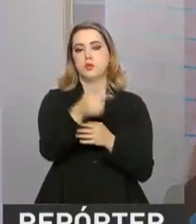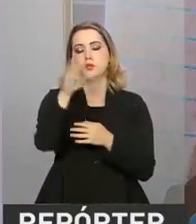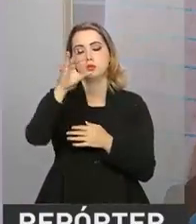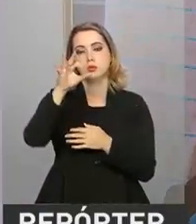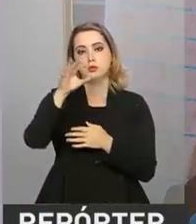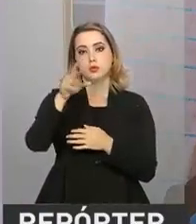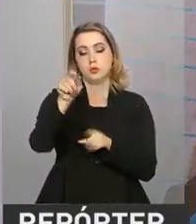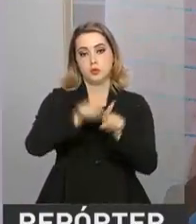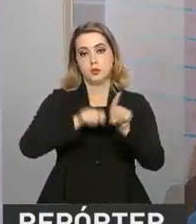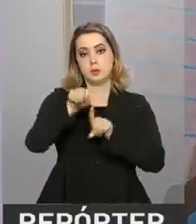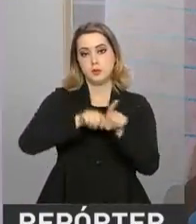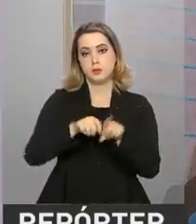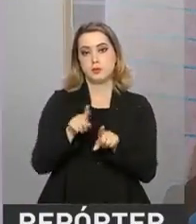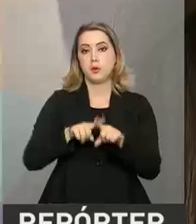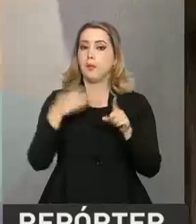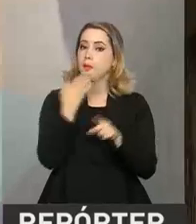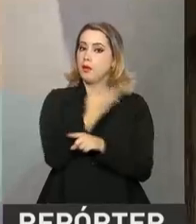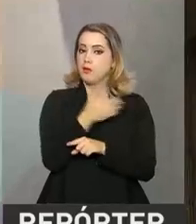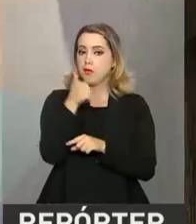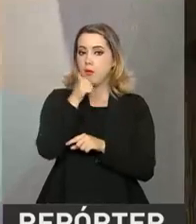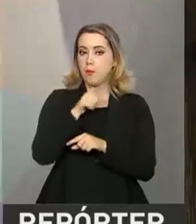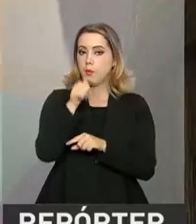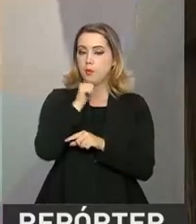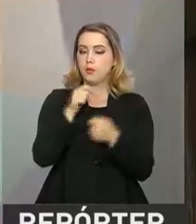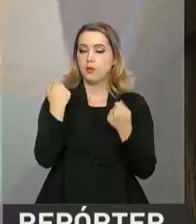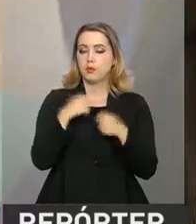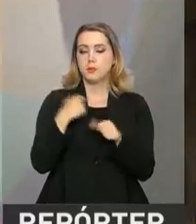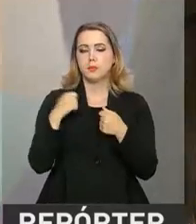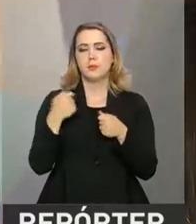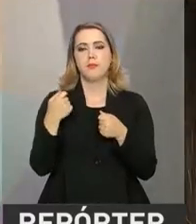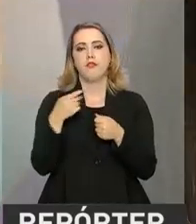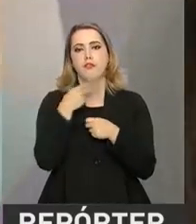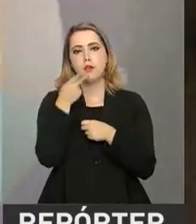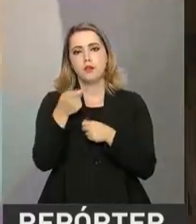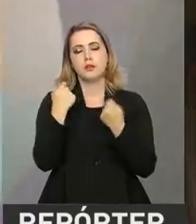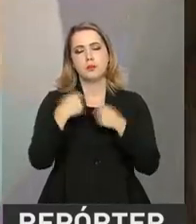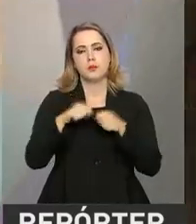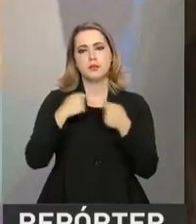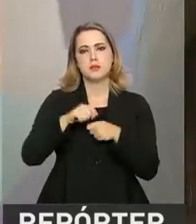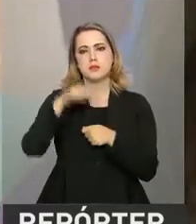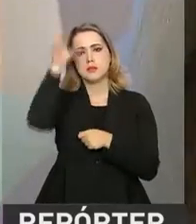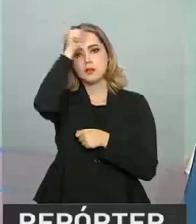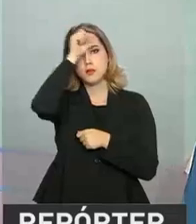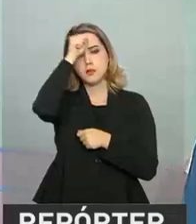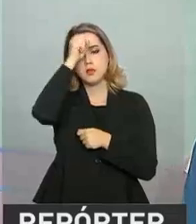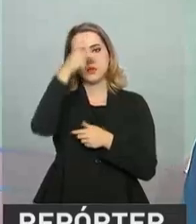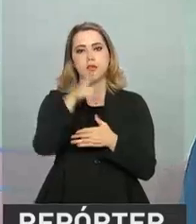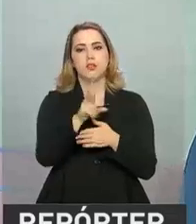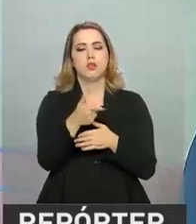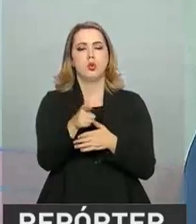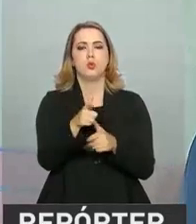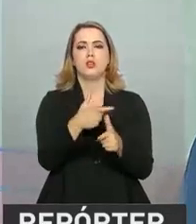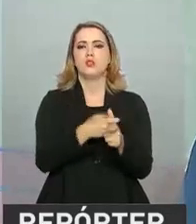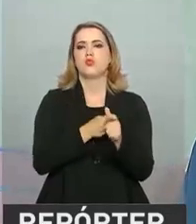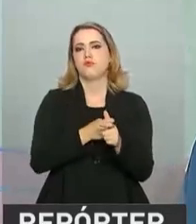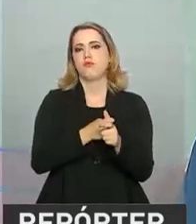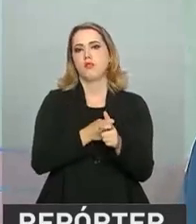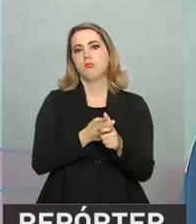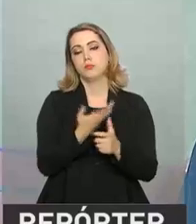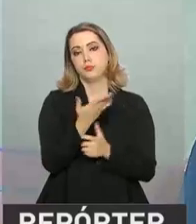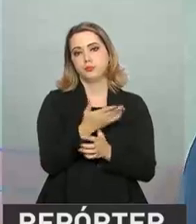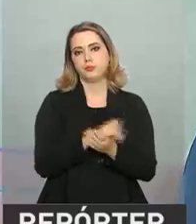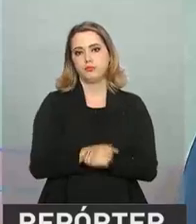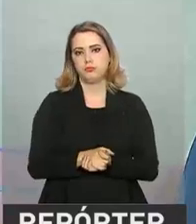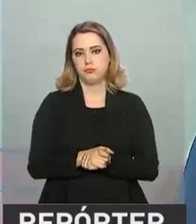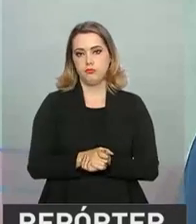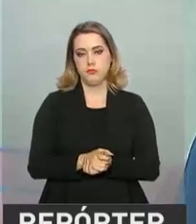esta especialista do Banco Central, o brasileiro ainda precisa aprender a não ficar endividado. O crédito é uma novidade na vida do brasileiro,